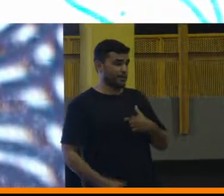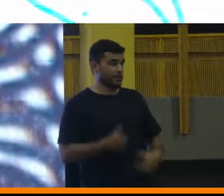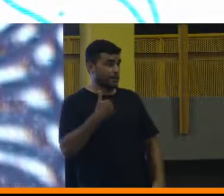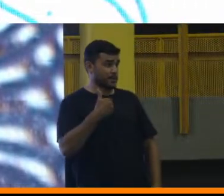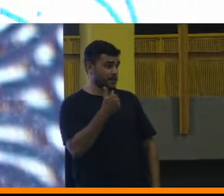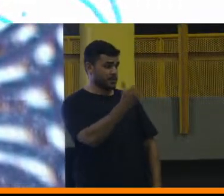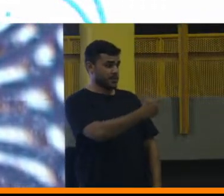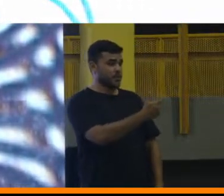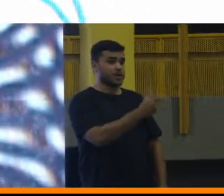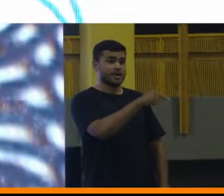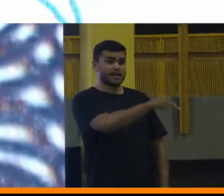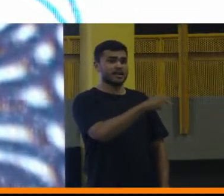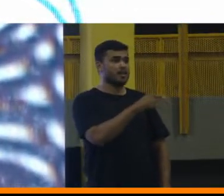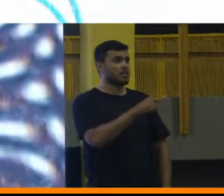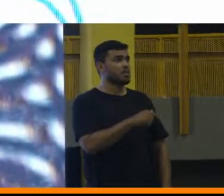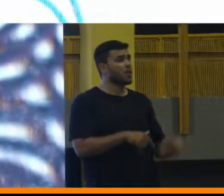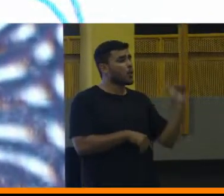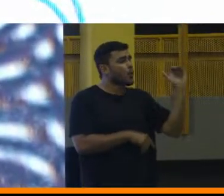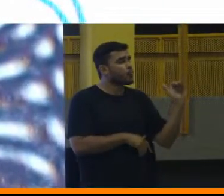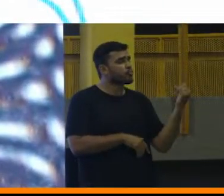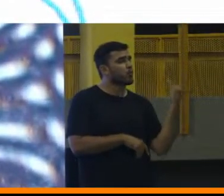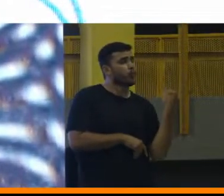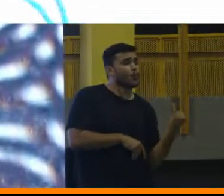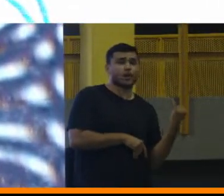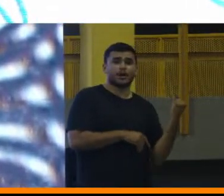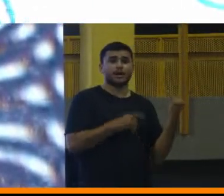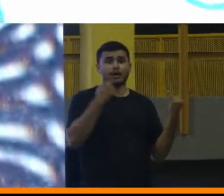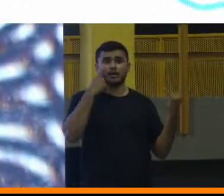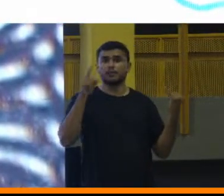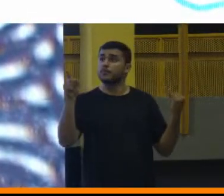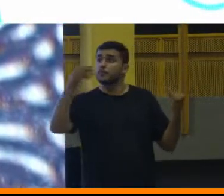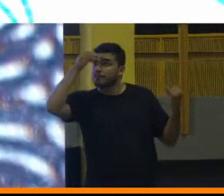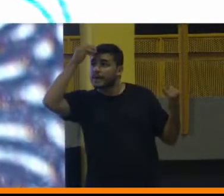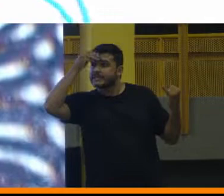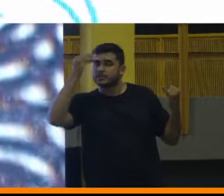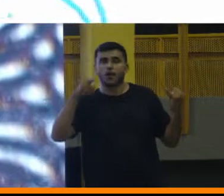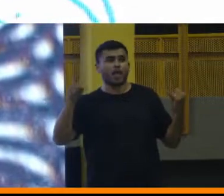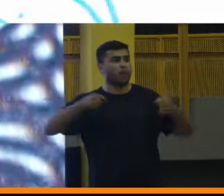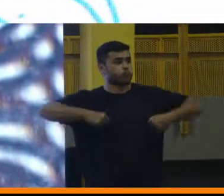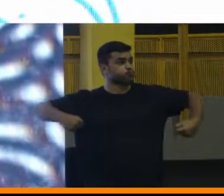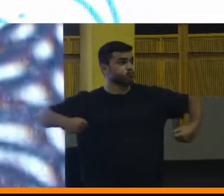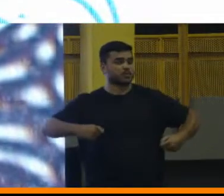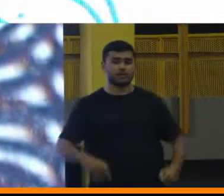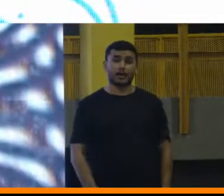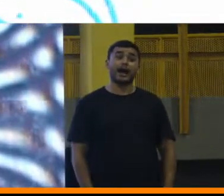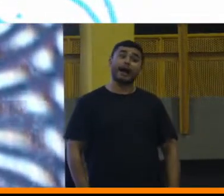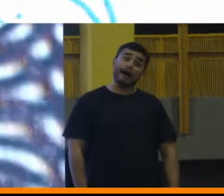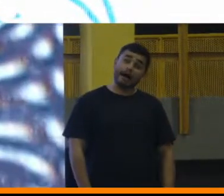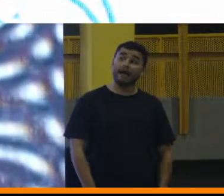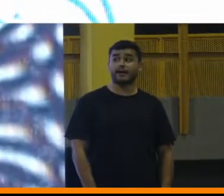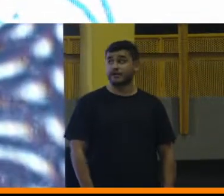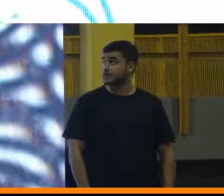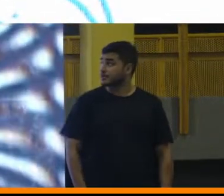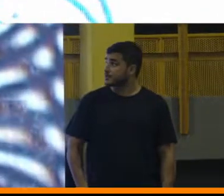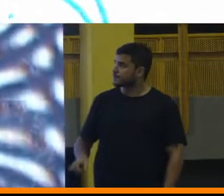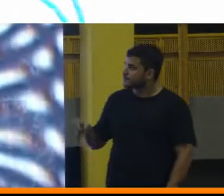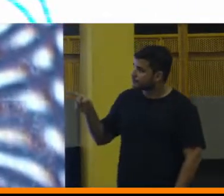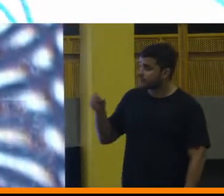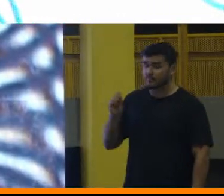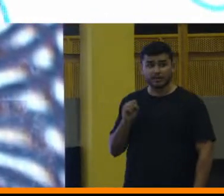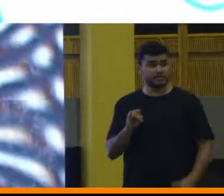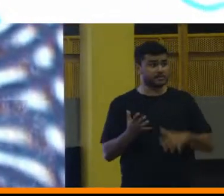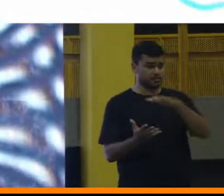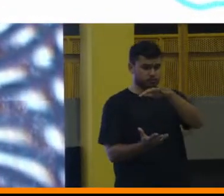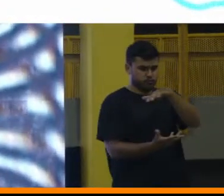Qual que é a diferença? A massa. Quem tem muita massa, ao sofrer a ação de uma